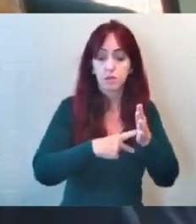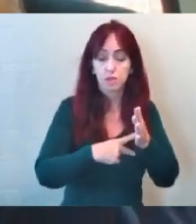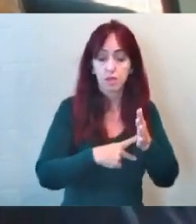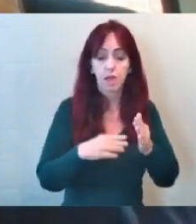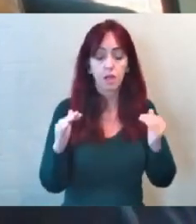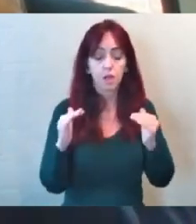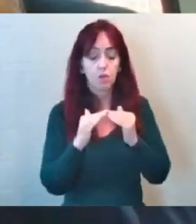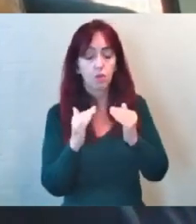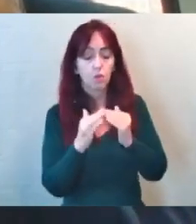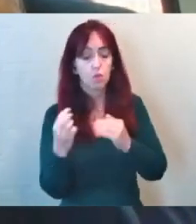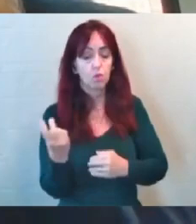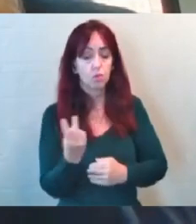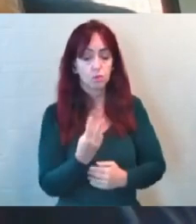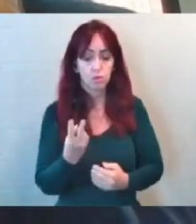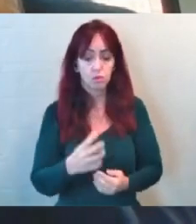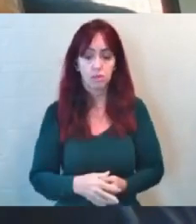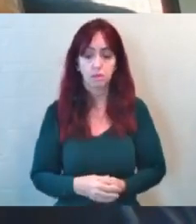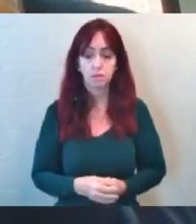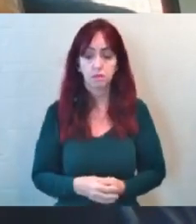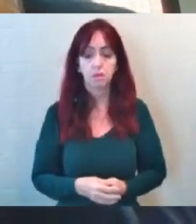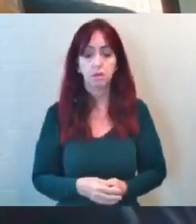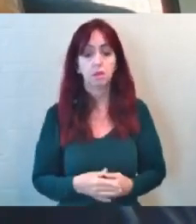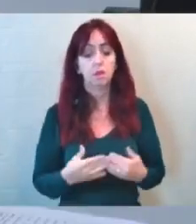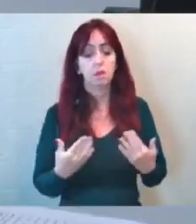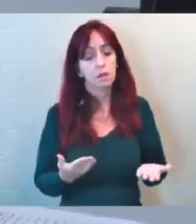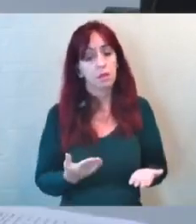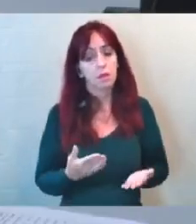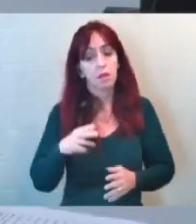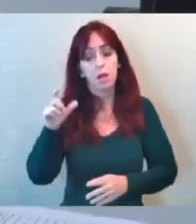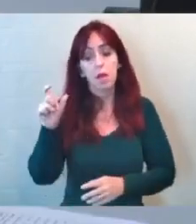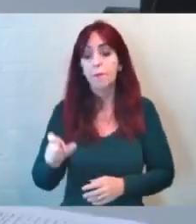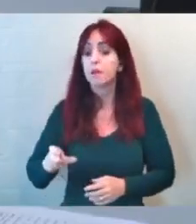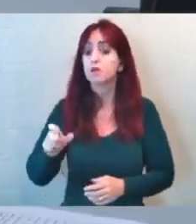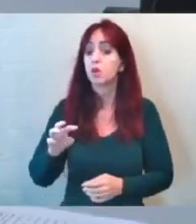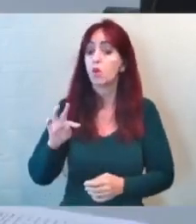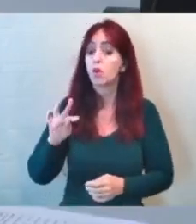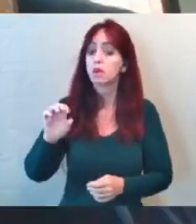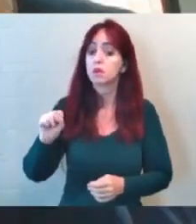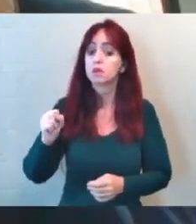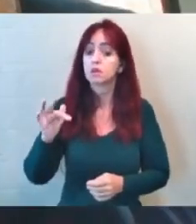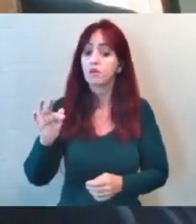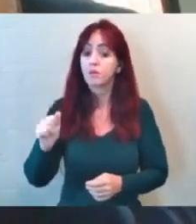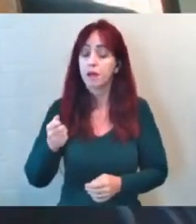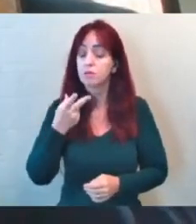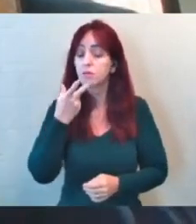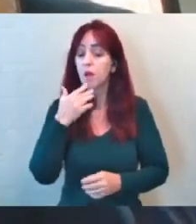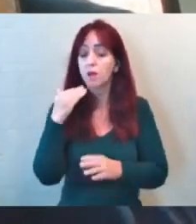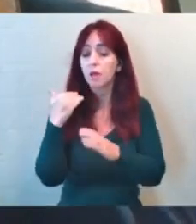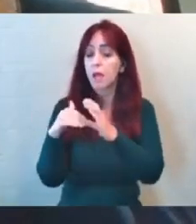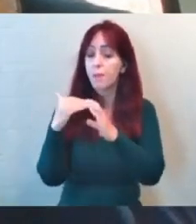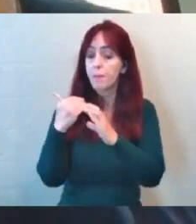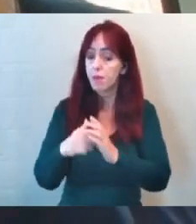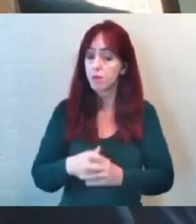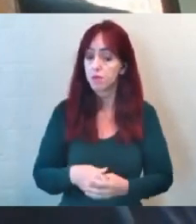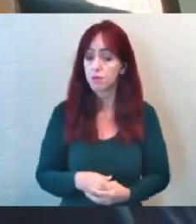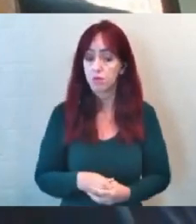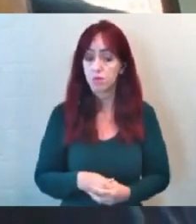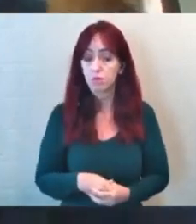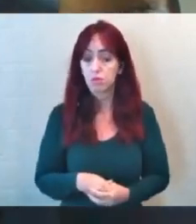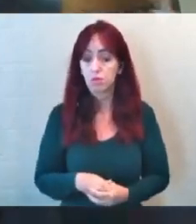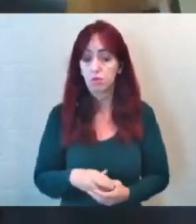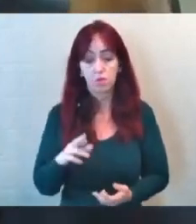Bem, o pessoal do Transfácio falaram que é um e-mail. Não, não, vereadora.